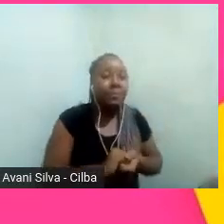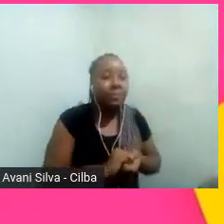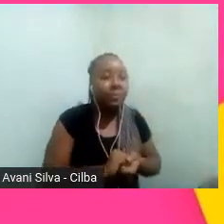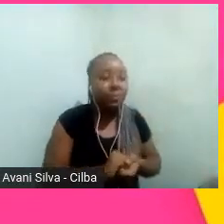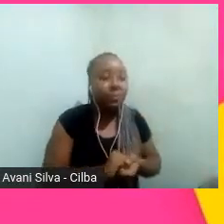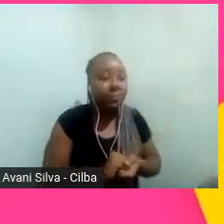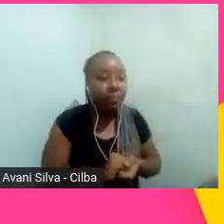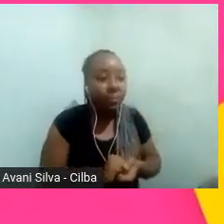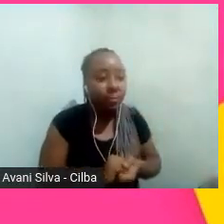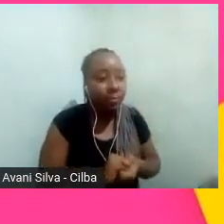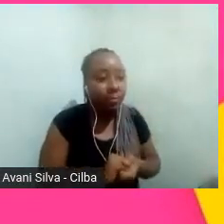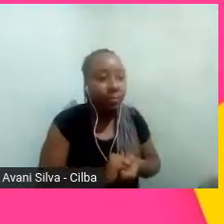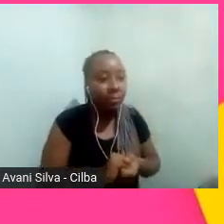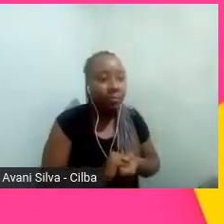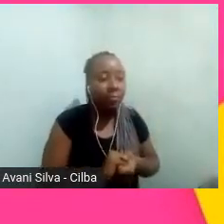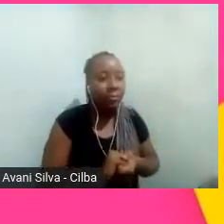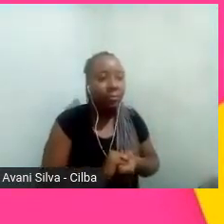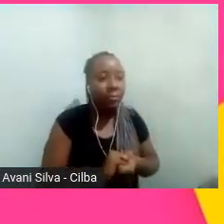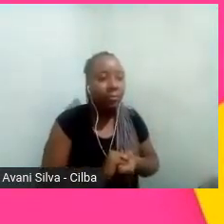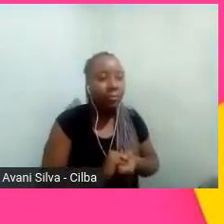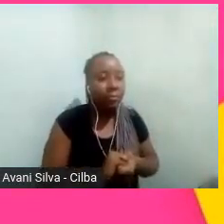vírgula,